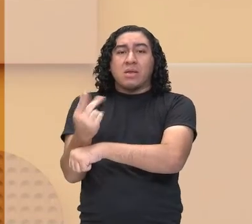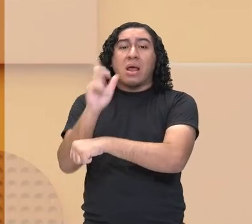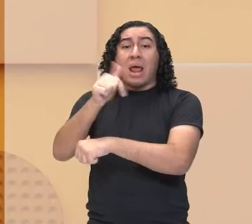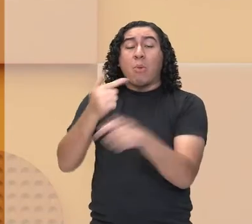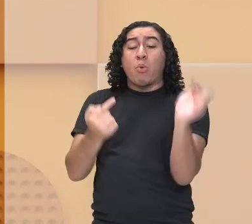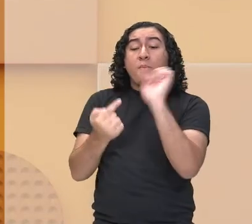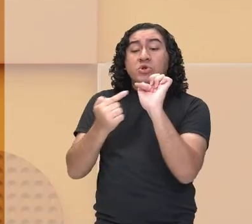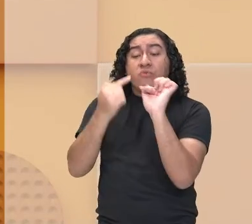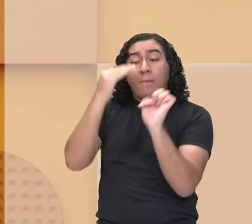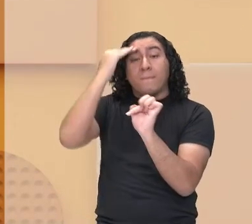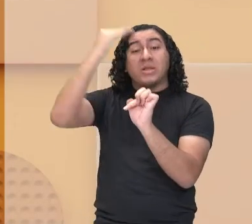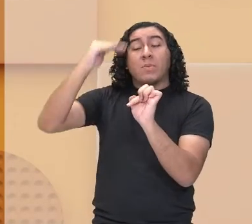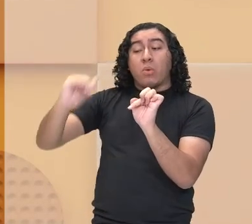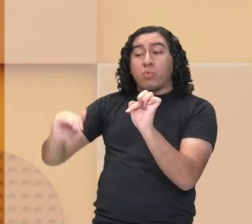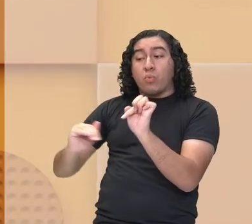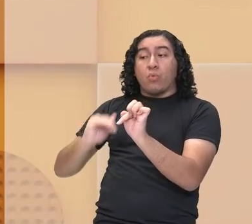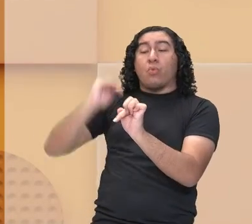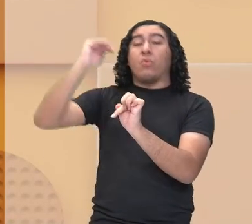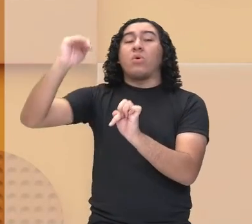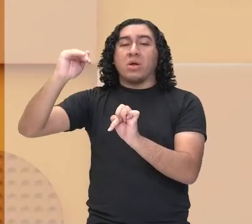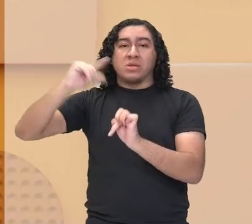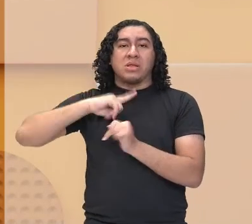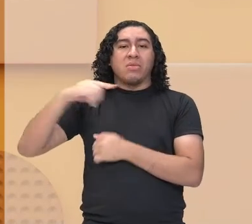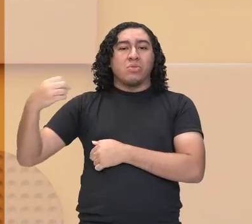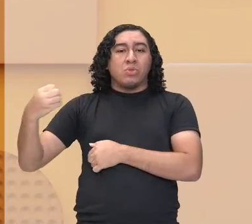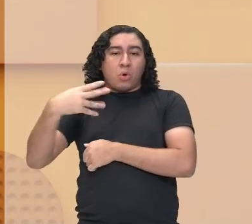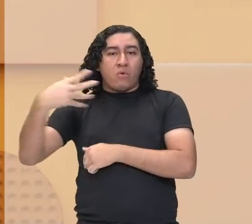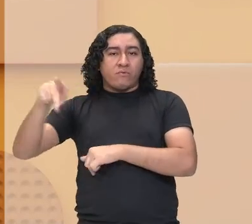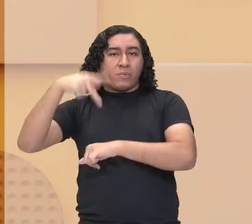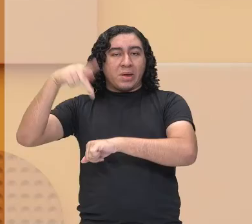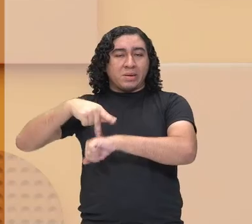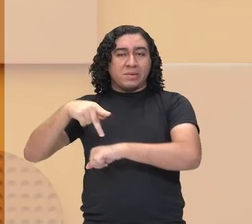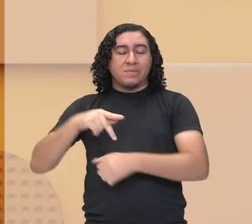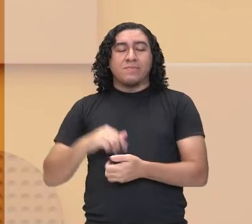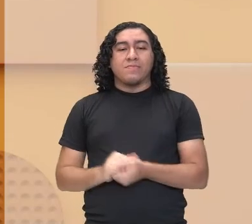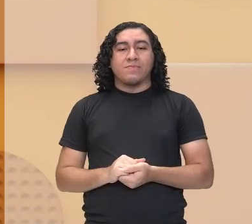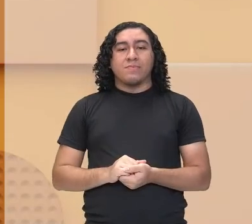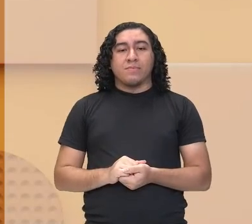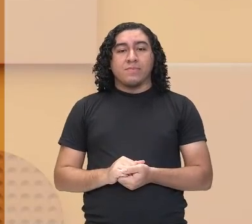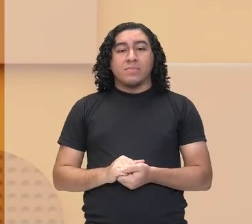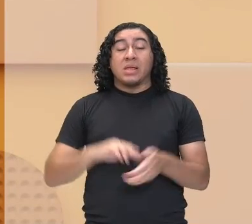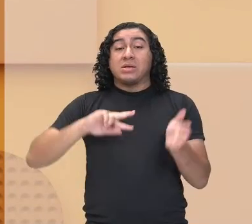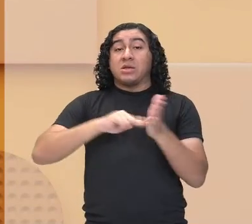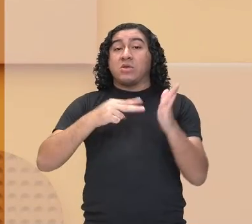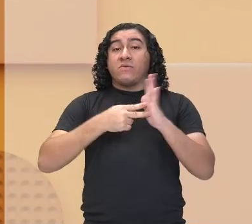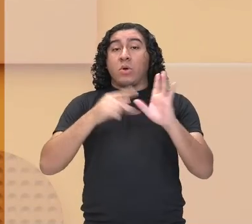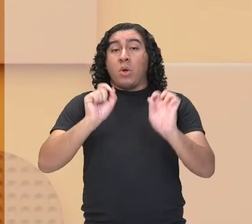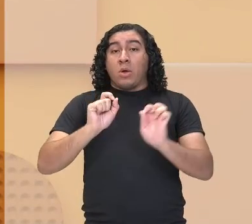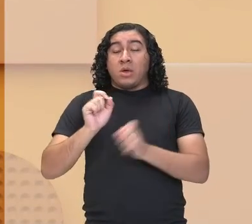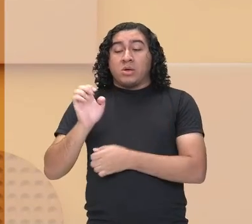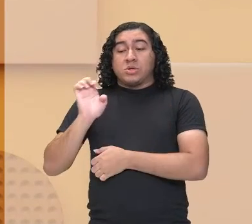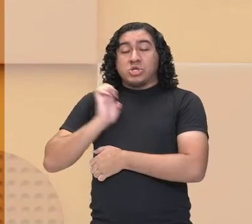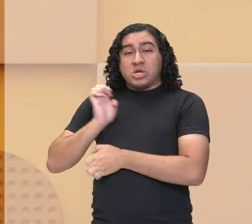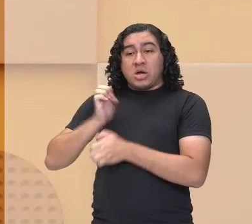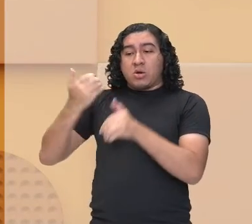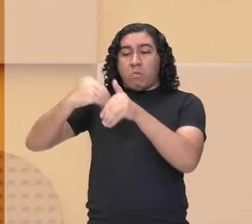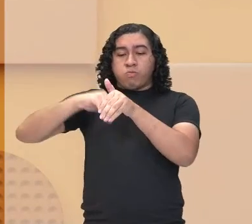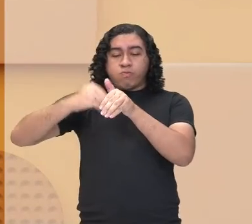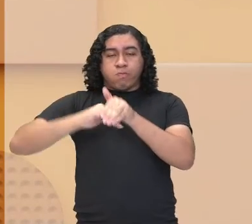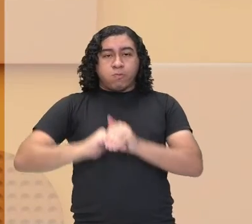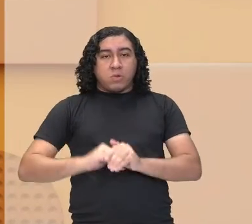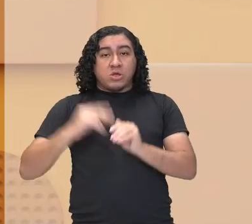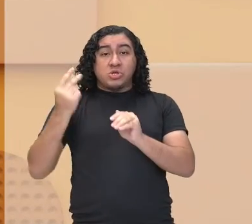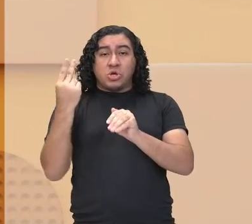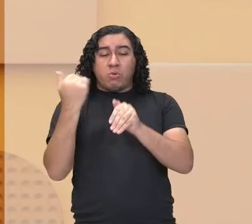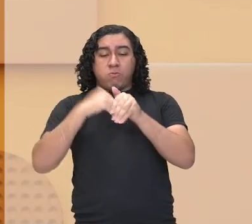para o fortalecimento dos Estados nacionais modernos. Logo, a riqueza, o acúmulo dessa